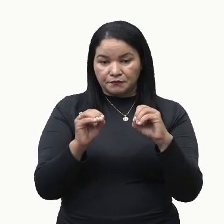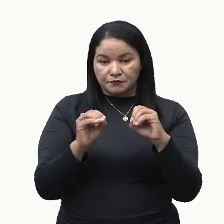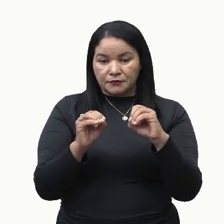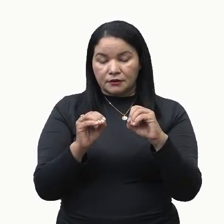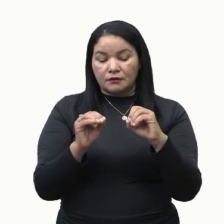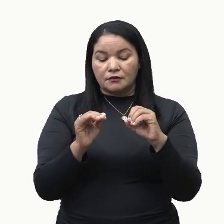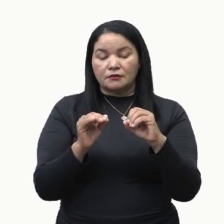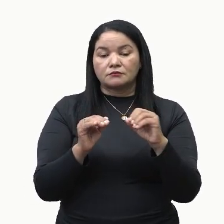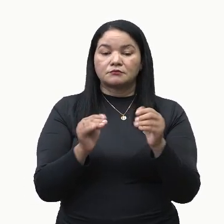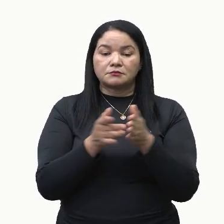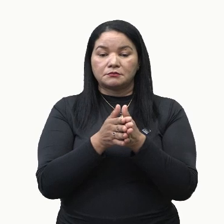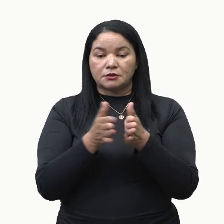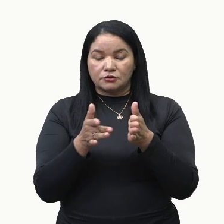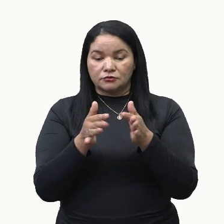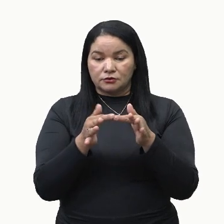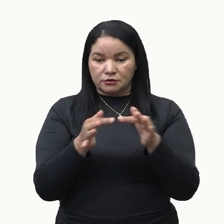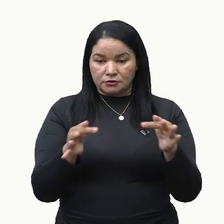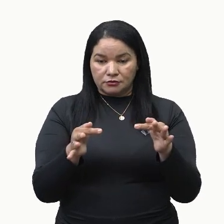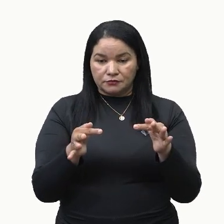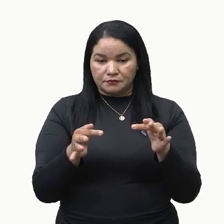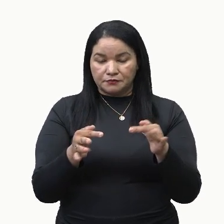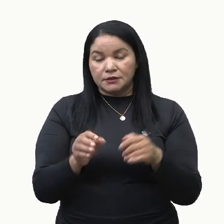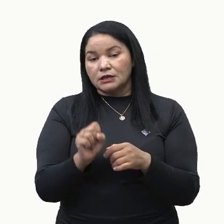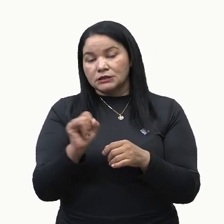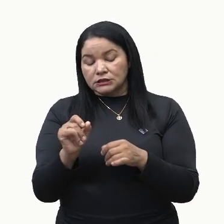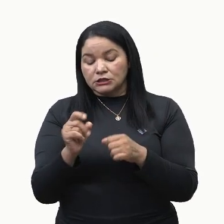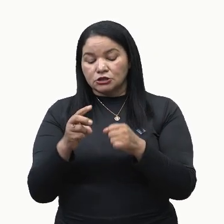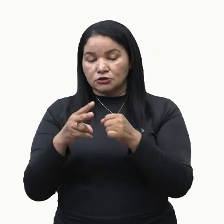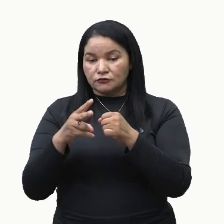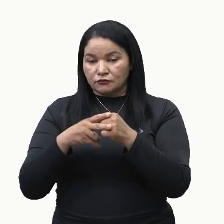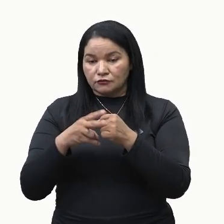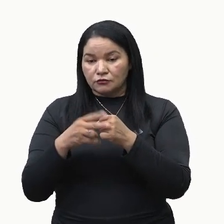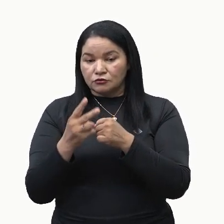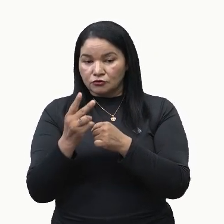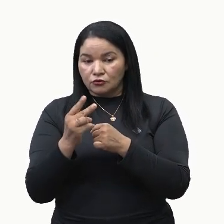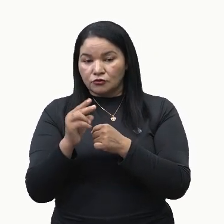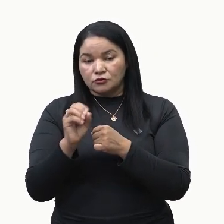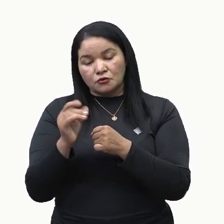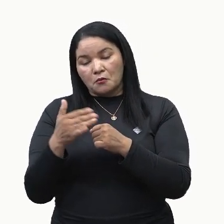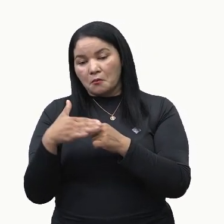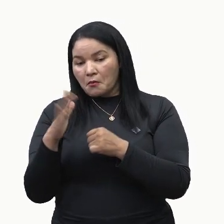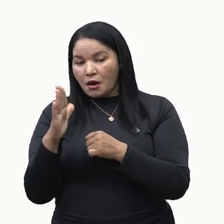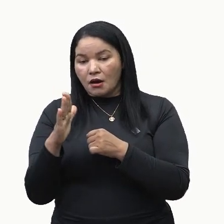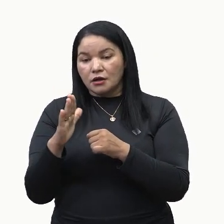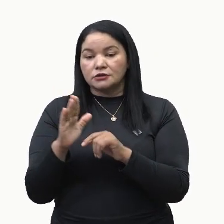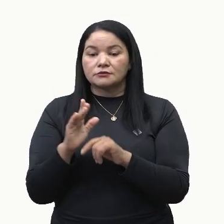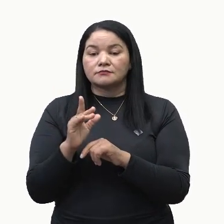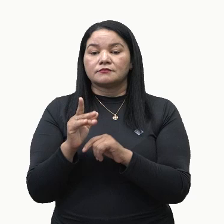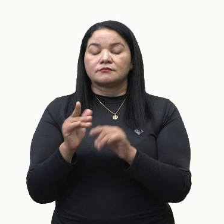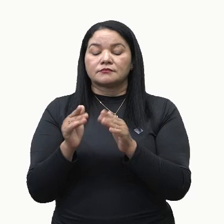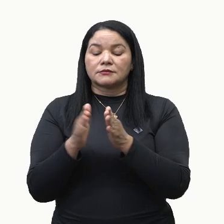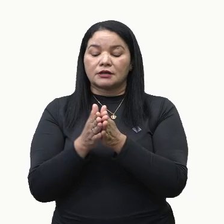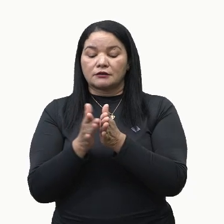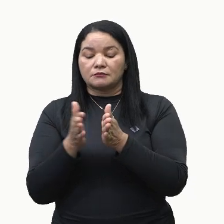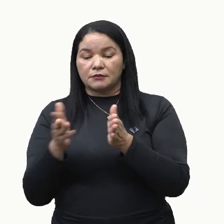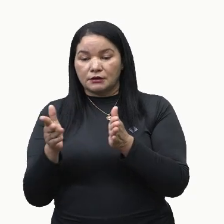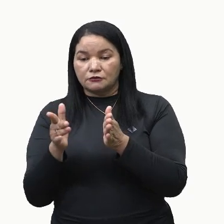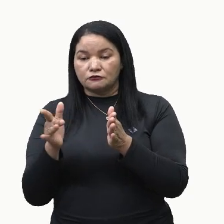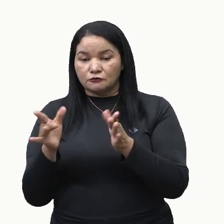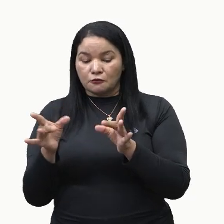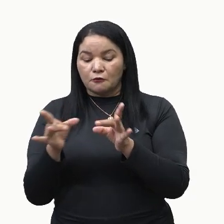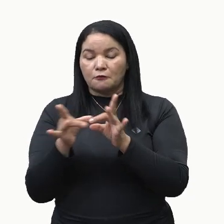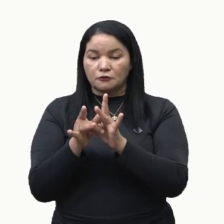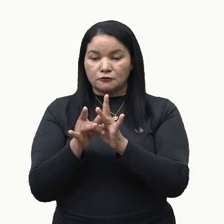ou mais verbos, ele é chamado de período composto. O nome já diz, né? Ele é composto por mais de um. Olha só